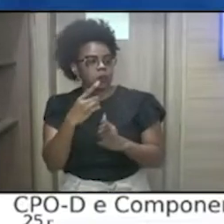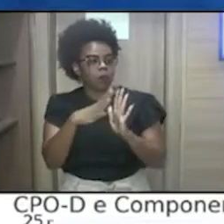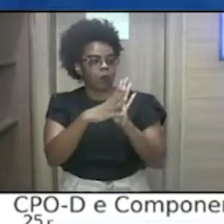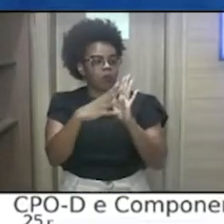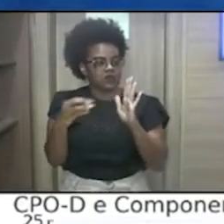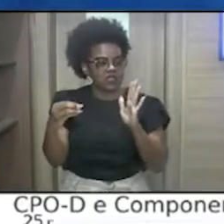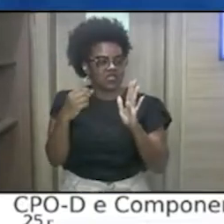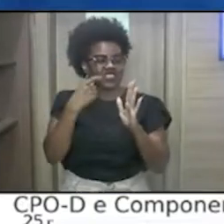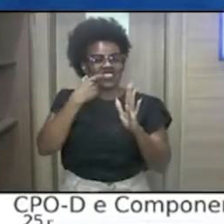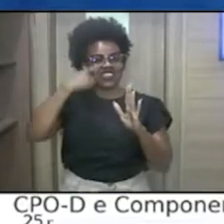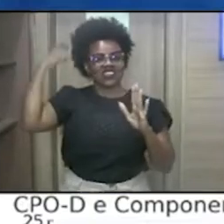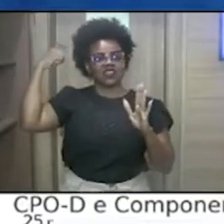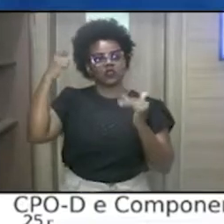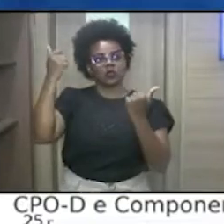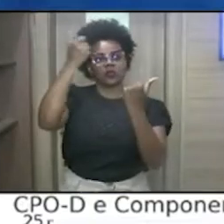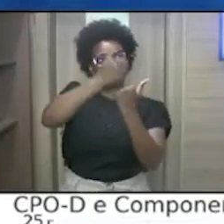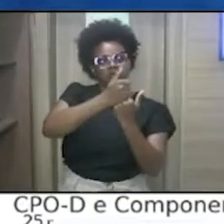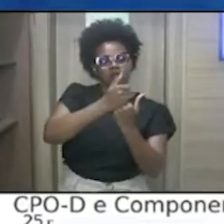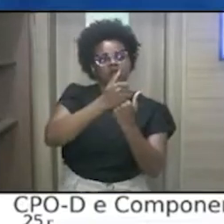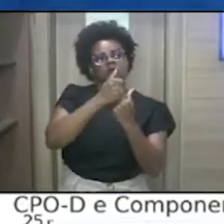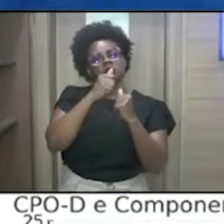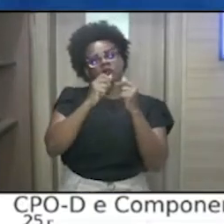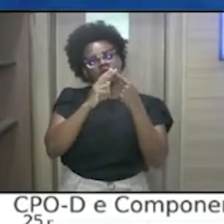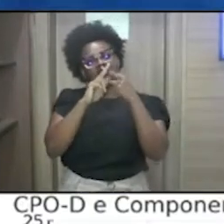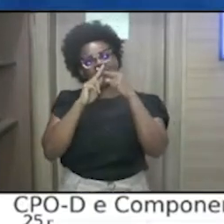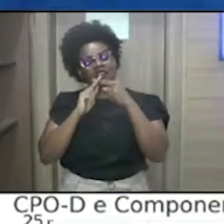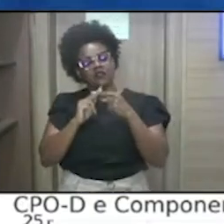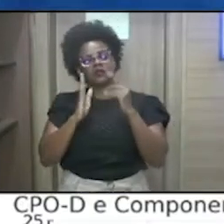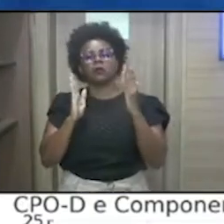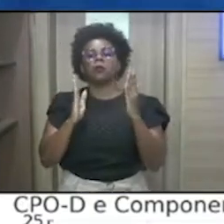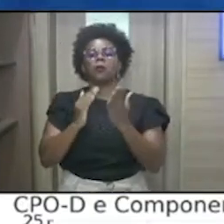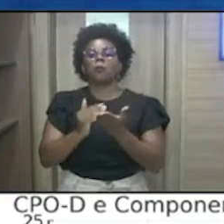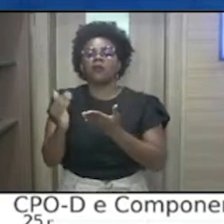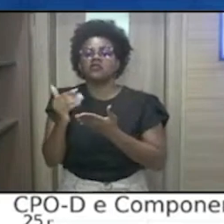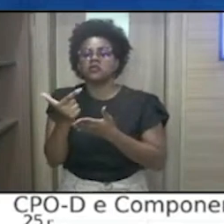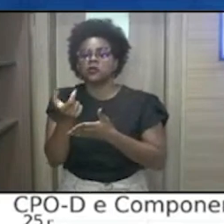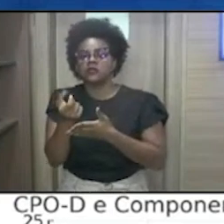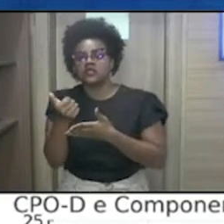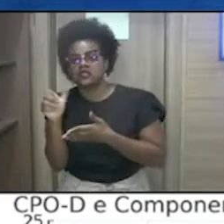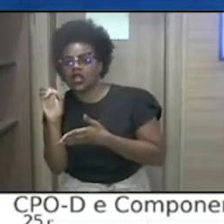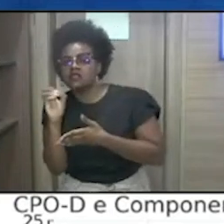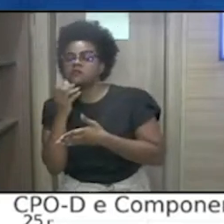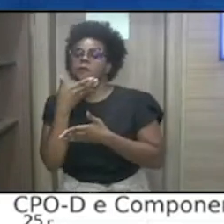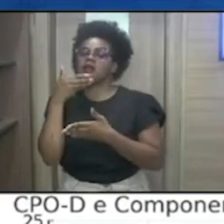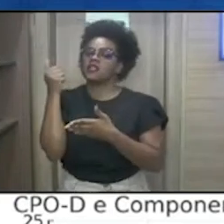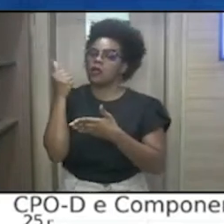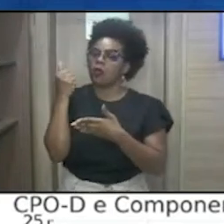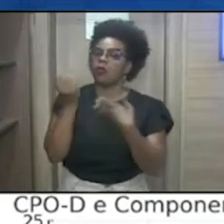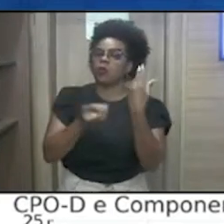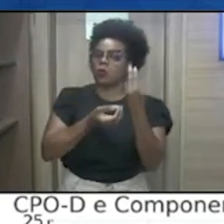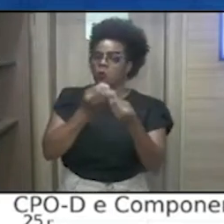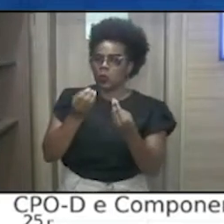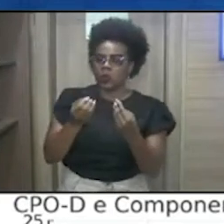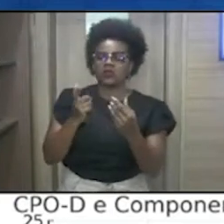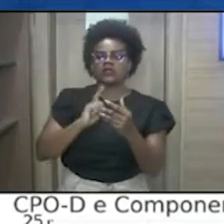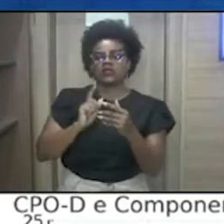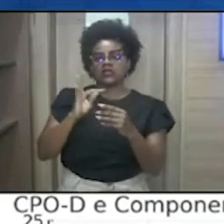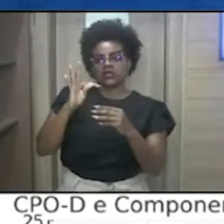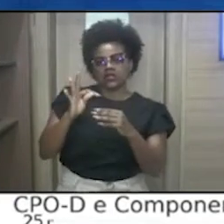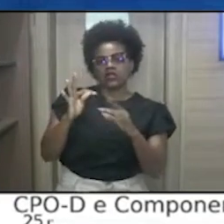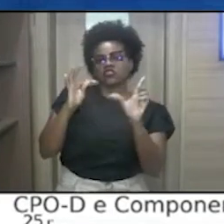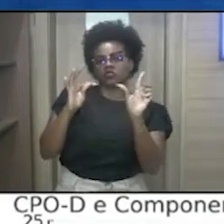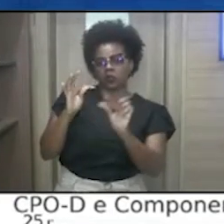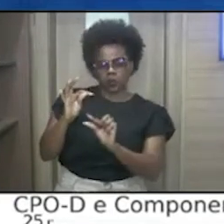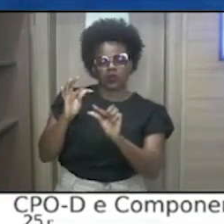de extração e substituição ao tratamento restaurador, mas a partir de 2010 nós temos uma melhoria desse componente P, ou seja, a redução